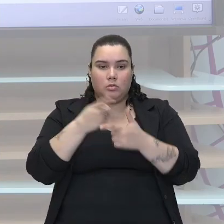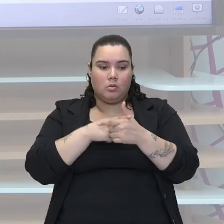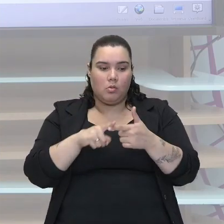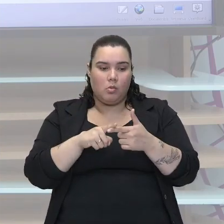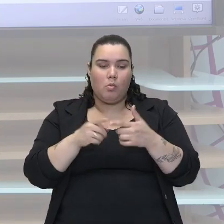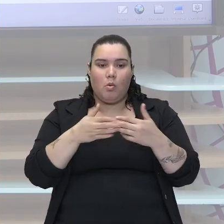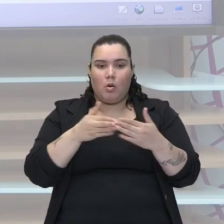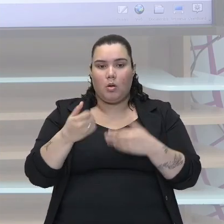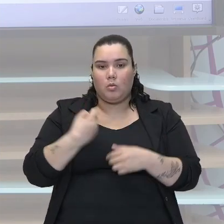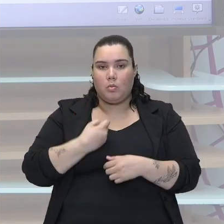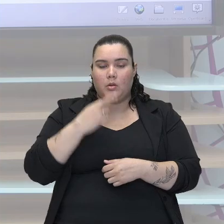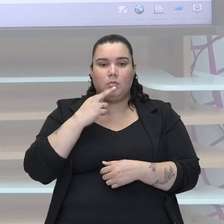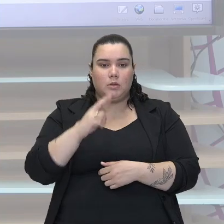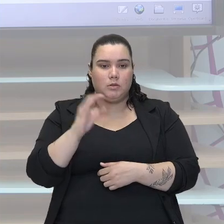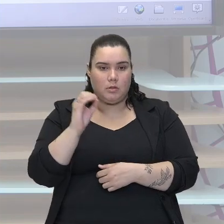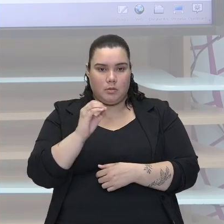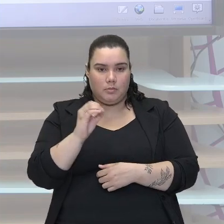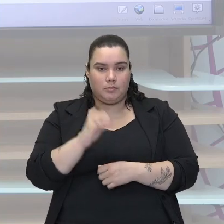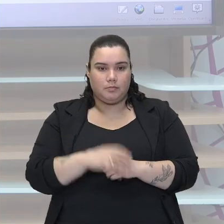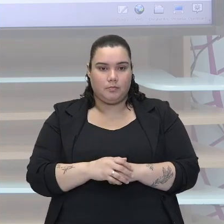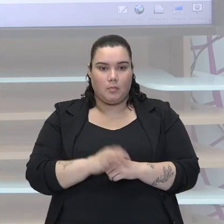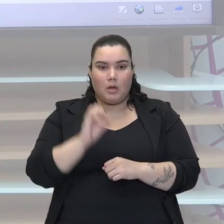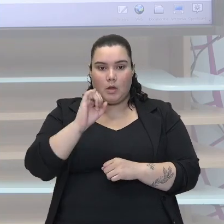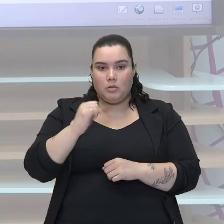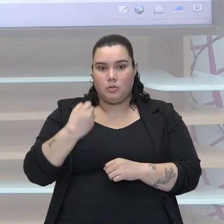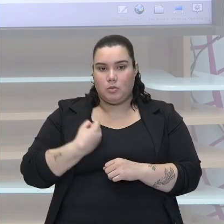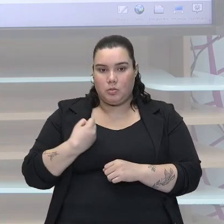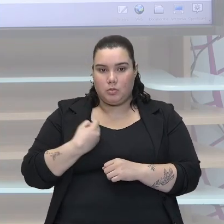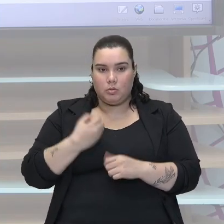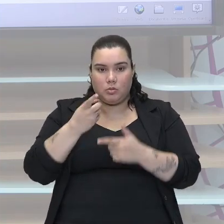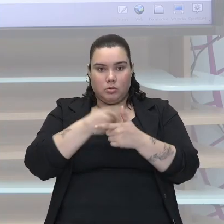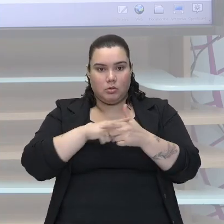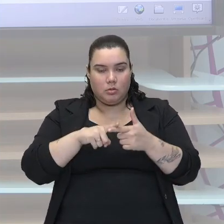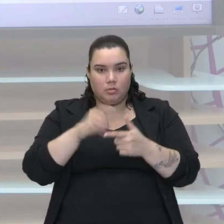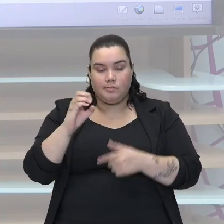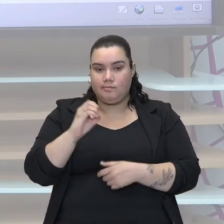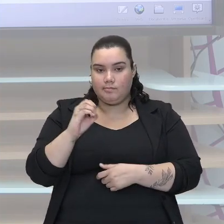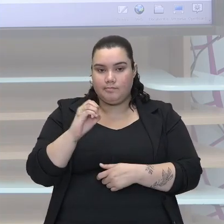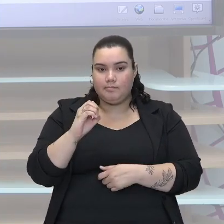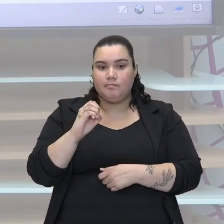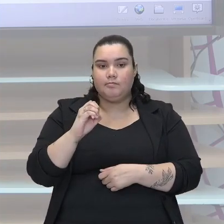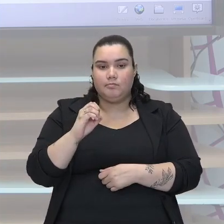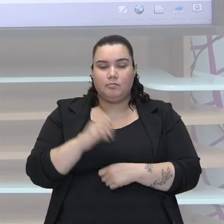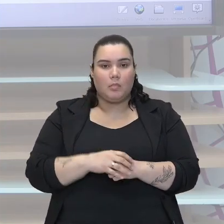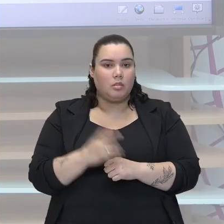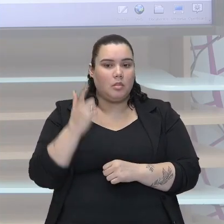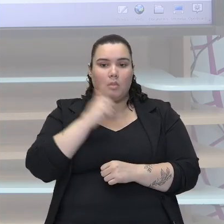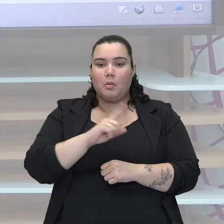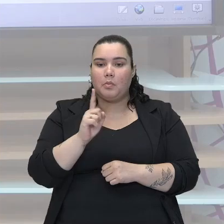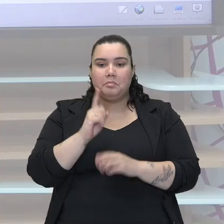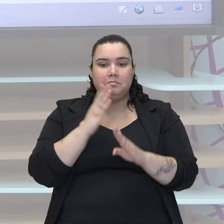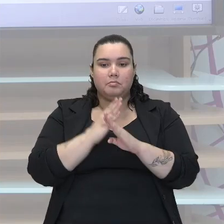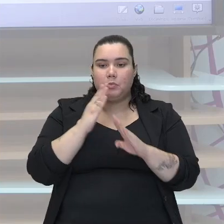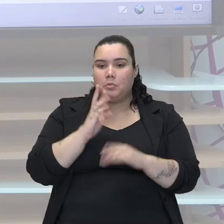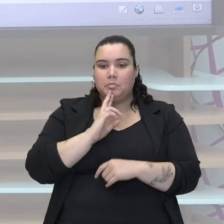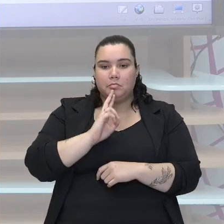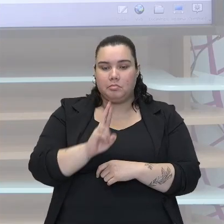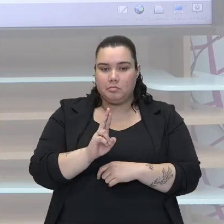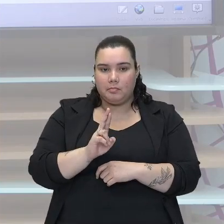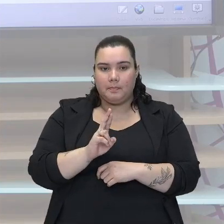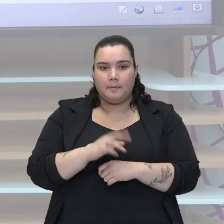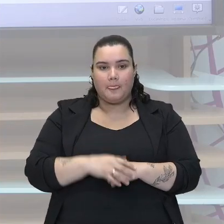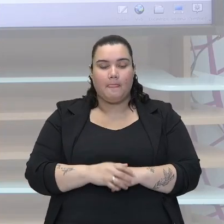algum número que dá 0. Quando a gente pega um número e divide por 0, isso aí não apresenta